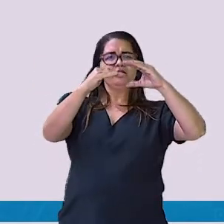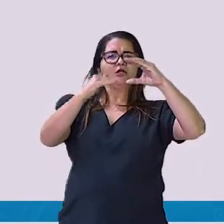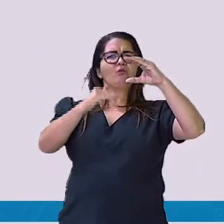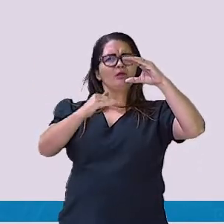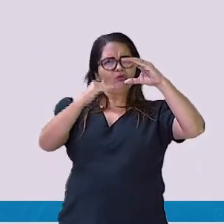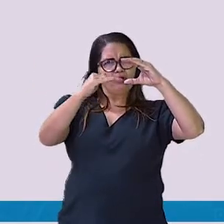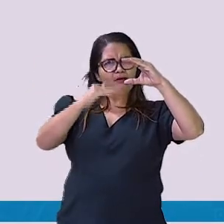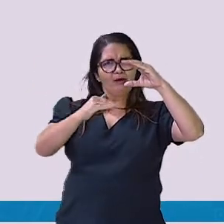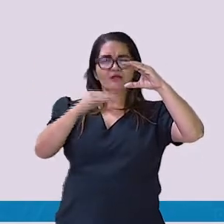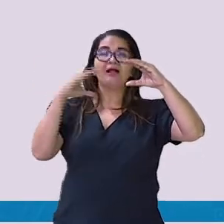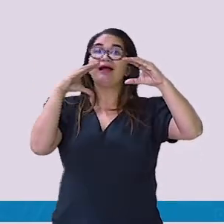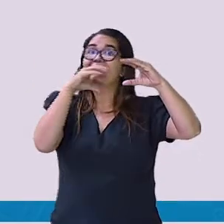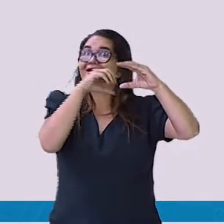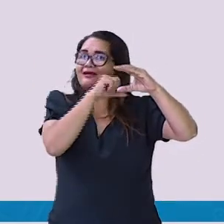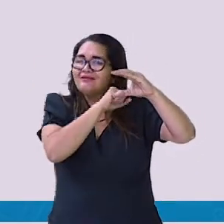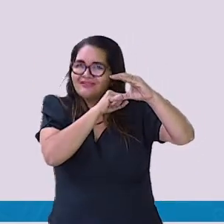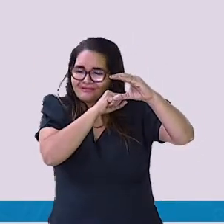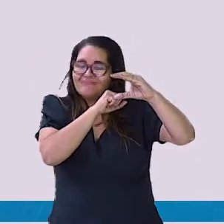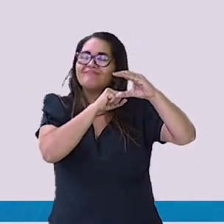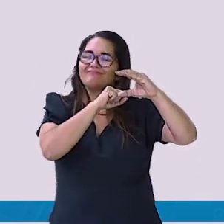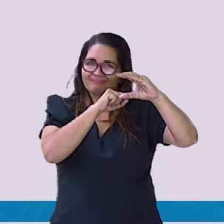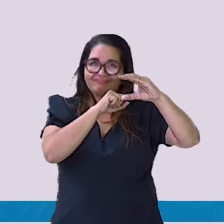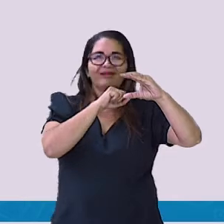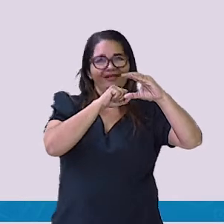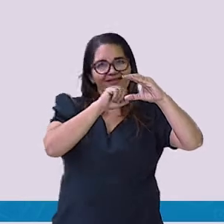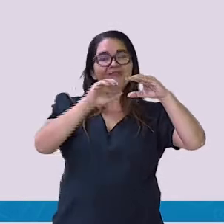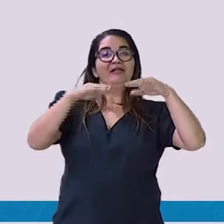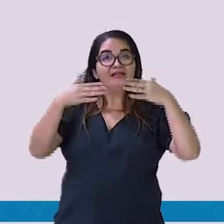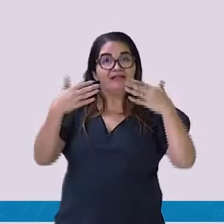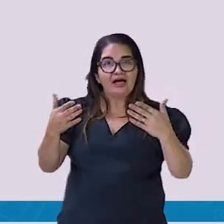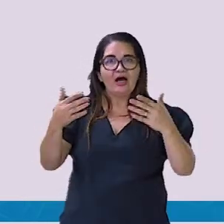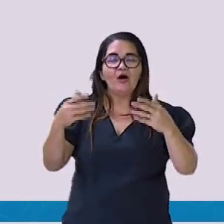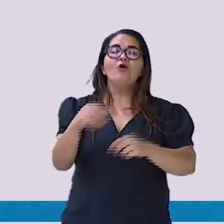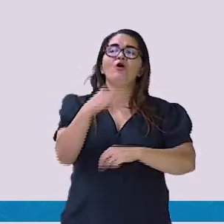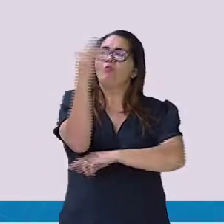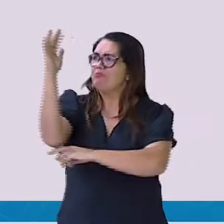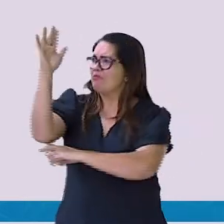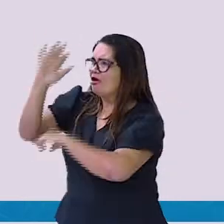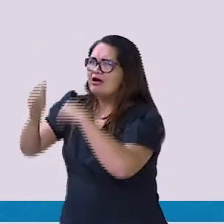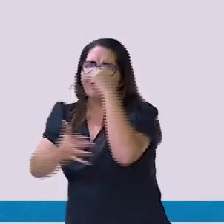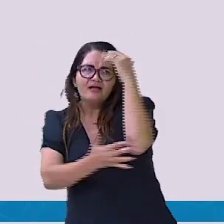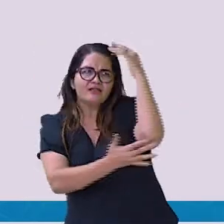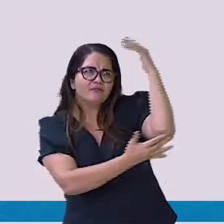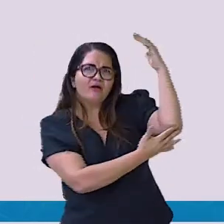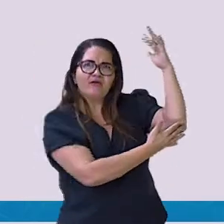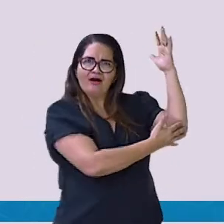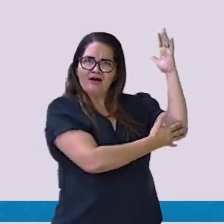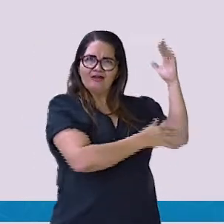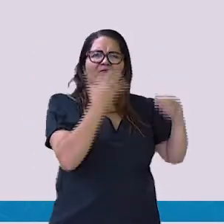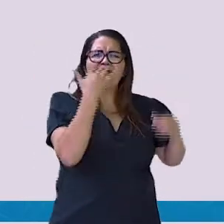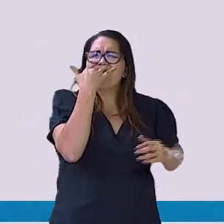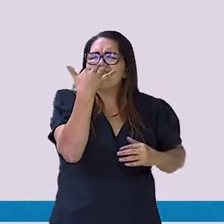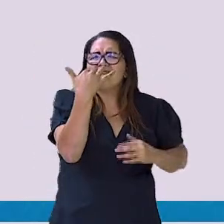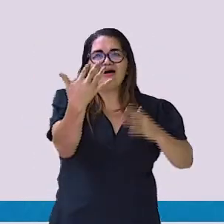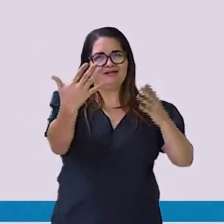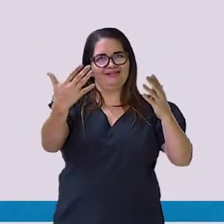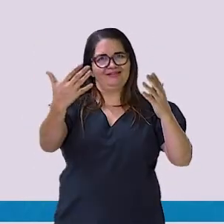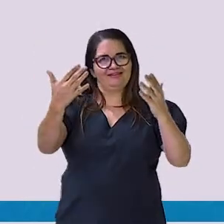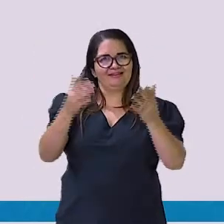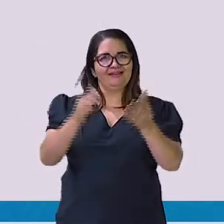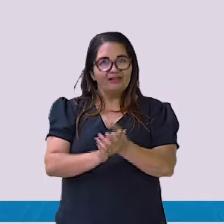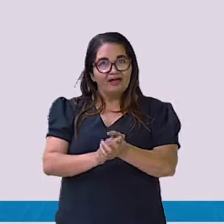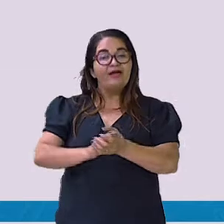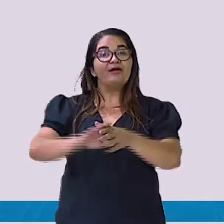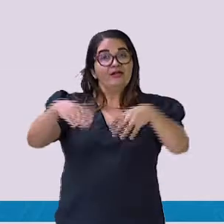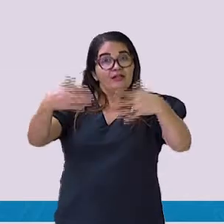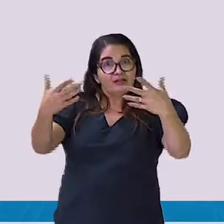É, legal. Então, e ele mostra uma floresta tropical. O país tem essa ilha.